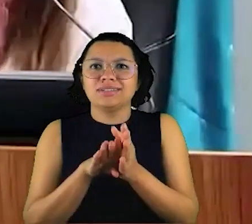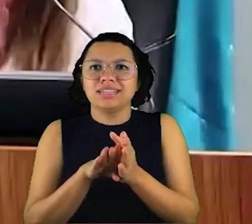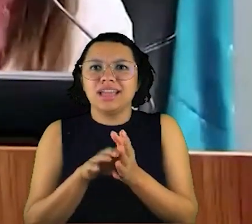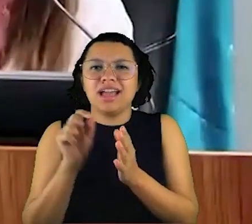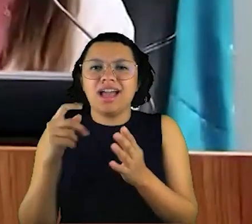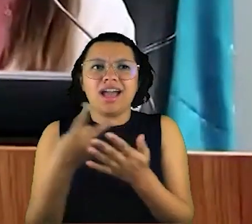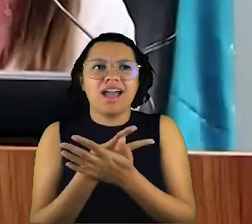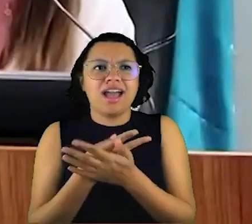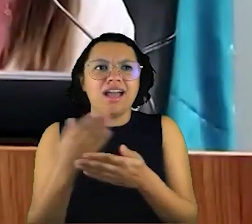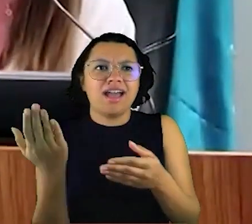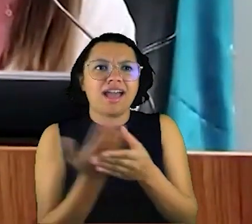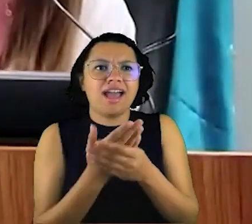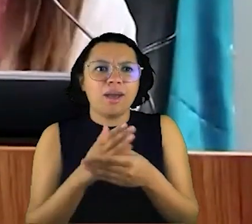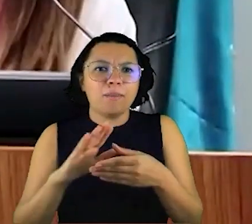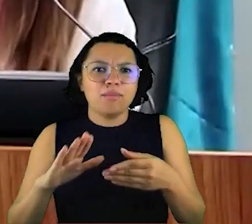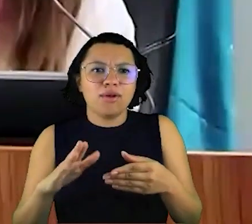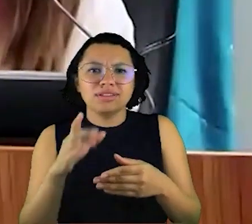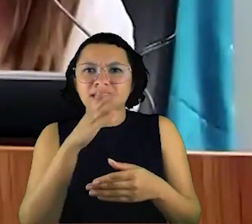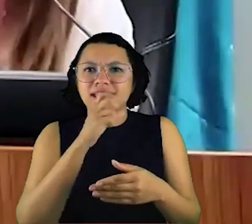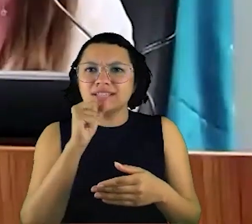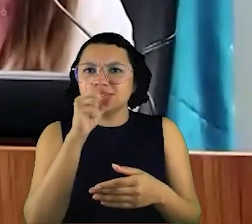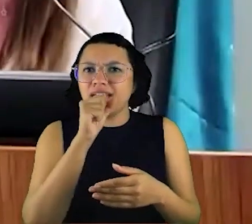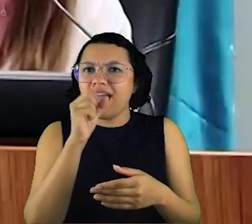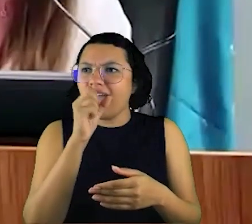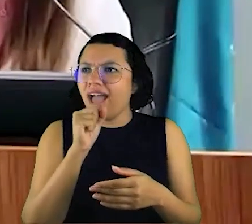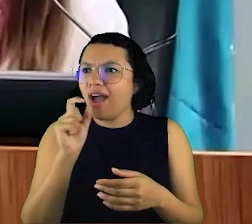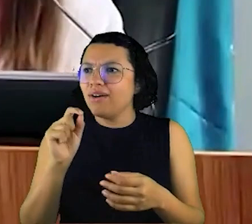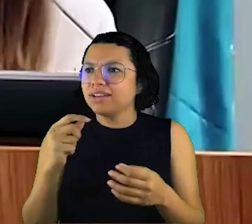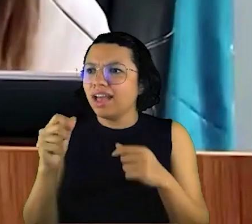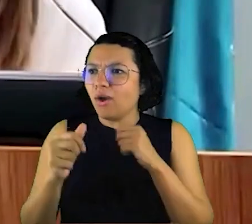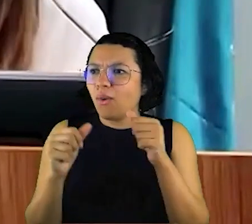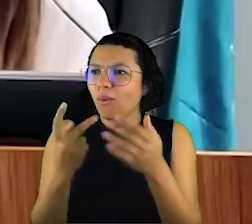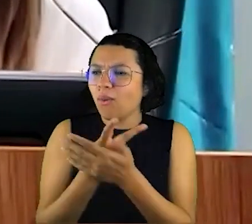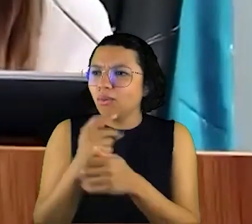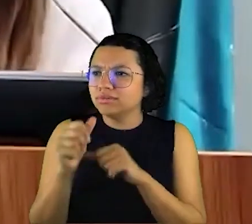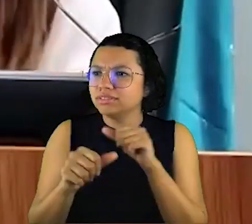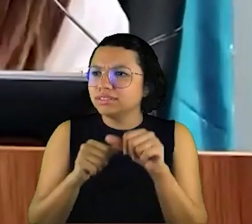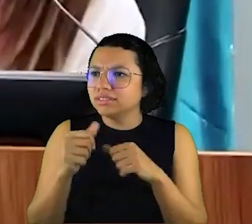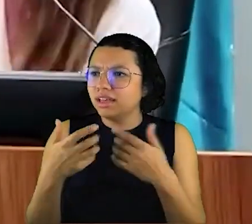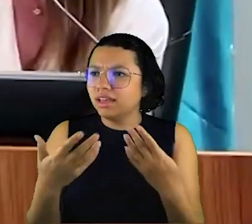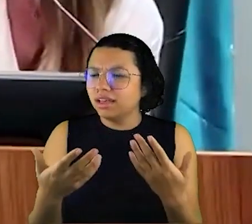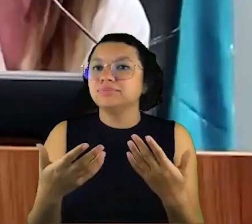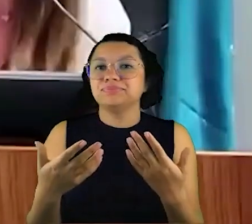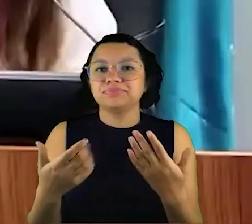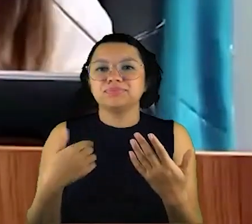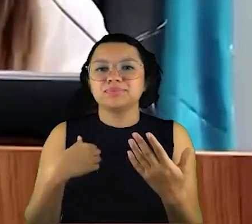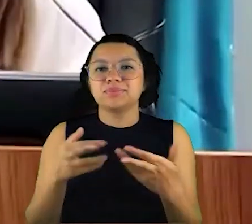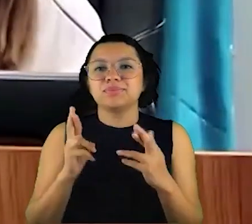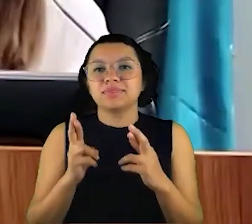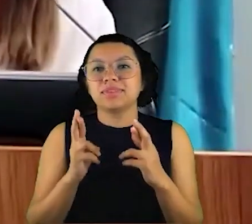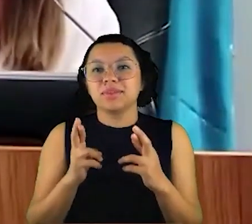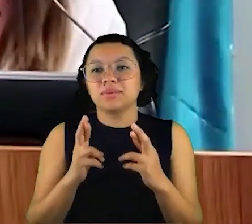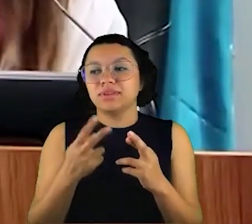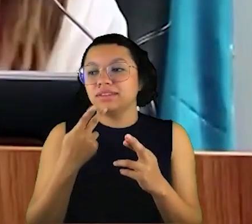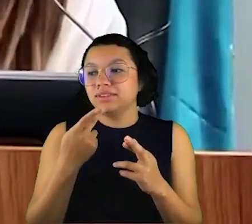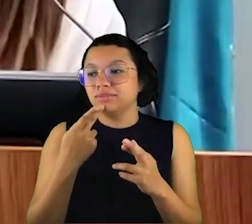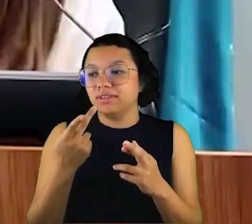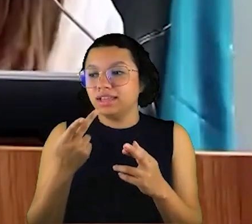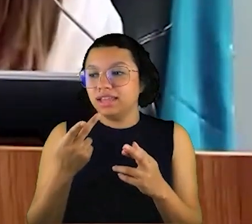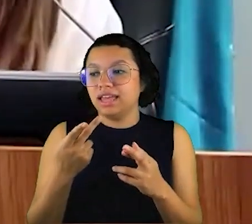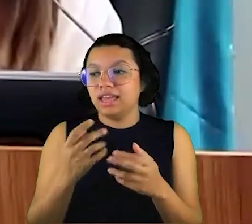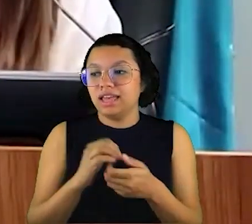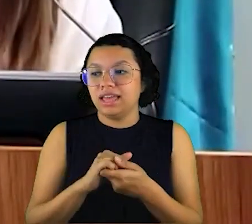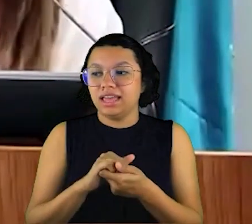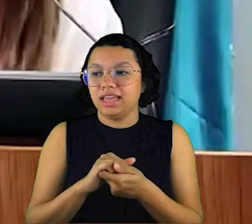que aconteceu com aquelas processinhos laranja? O que virou isso, meu Deus? Eu pretendo